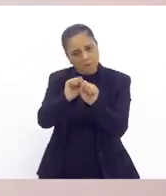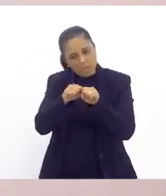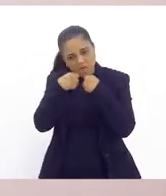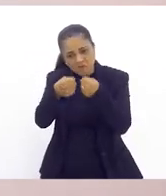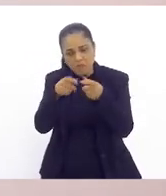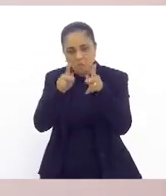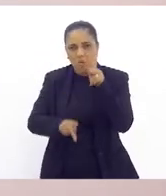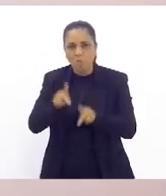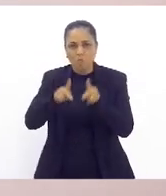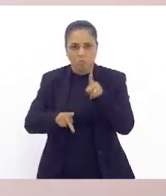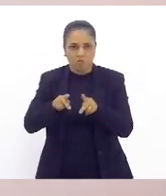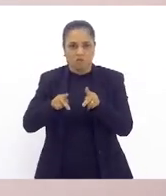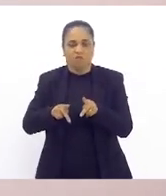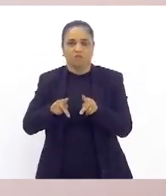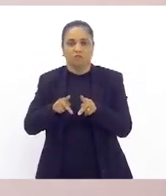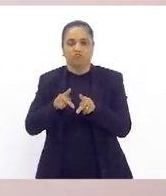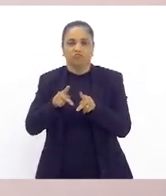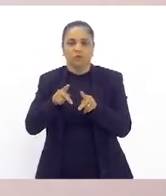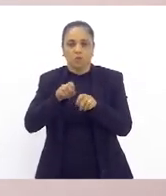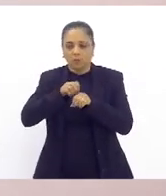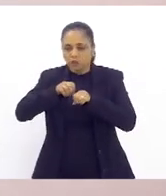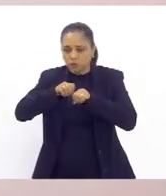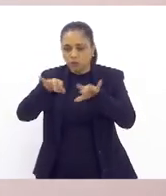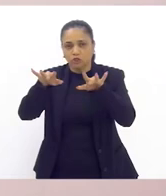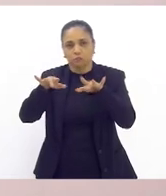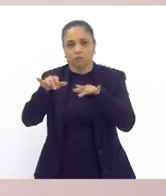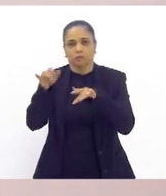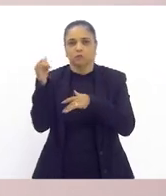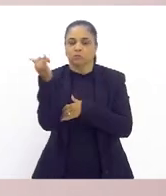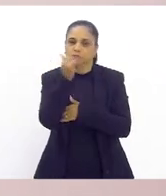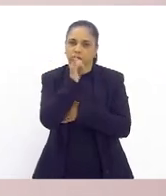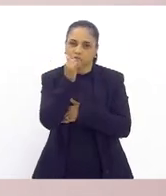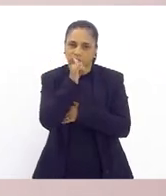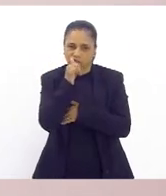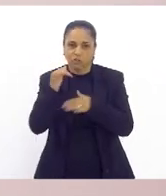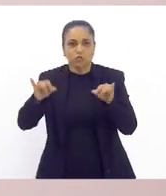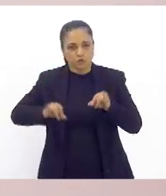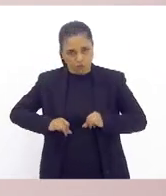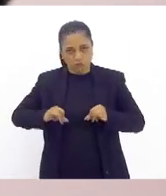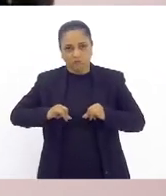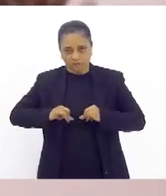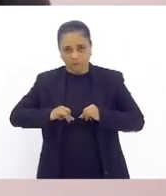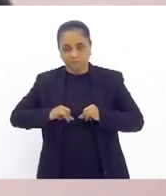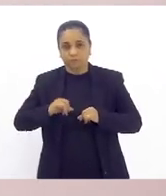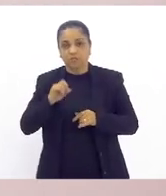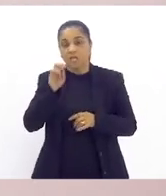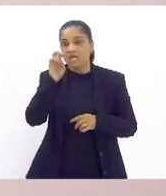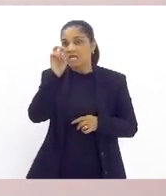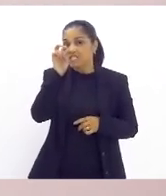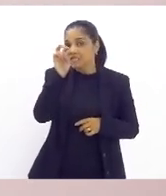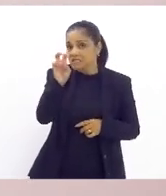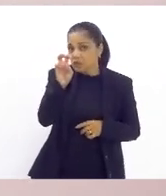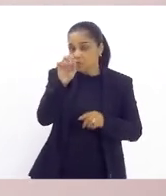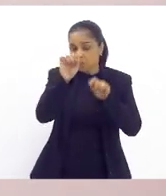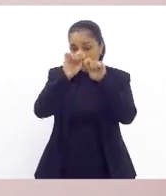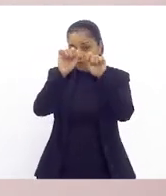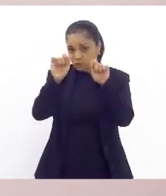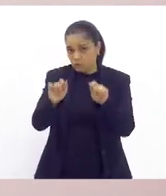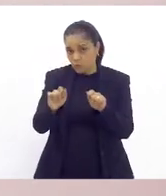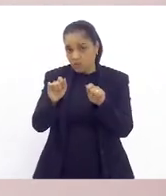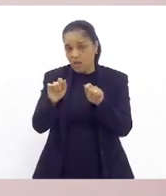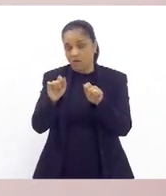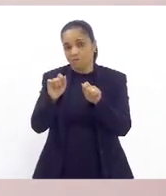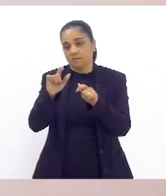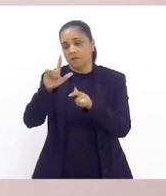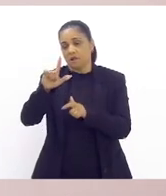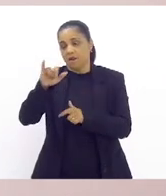muito com distribuição de energia pela empresa Light o grande problema então eu recebi cinco funcionários da Light no meu gabinete ao longo do